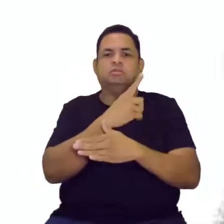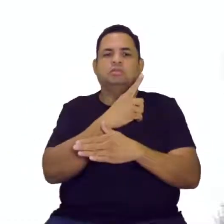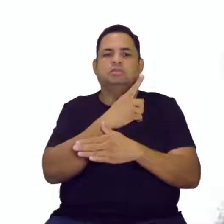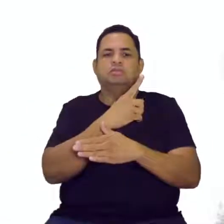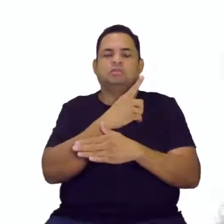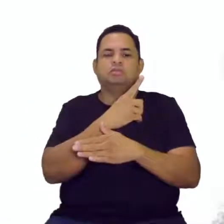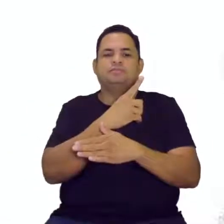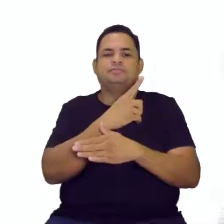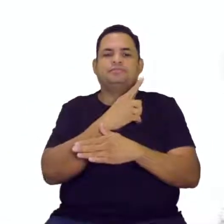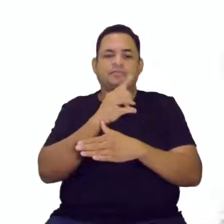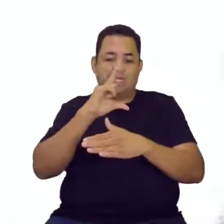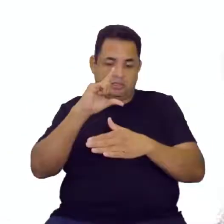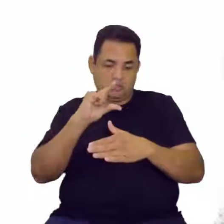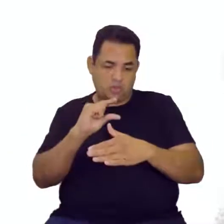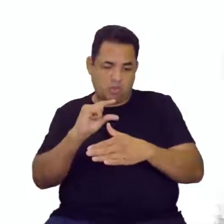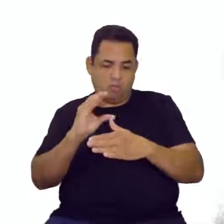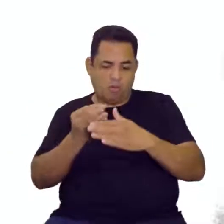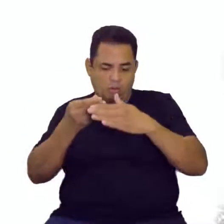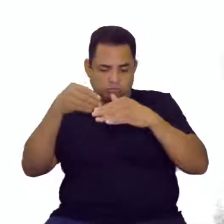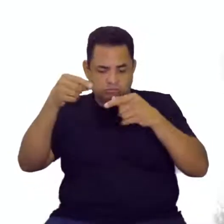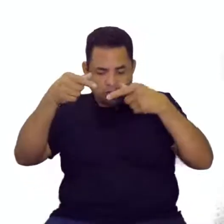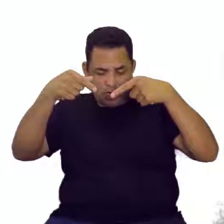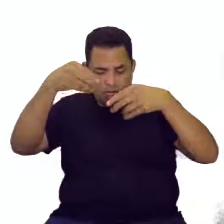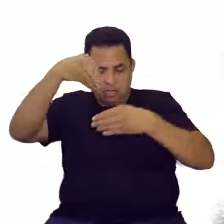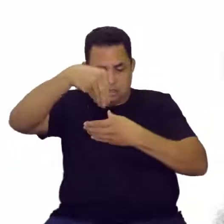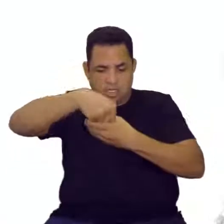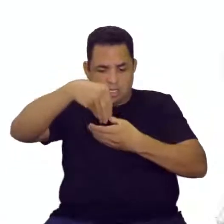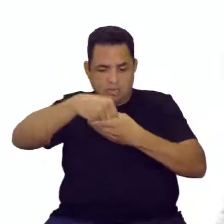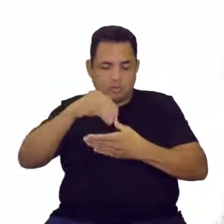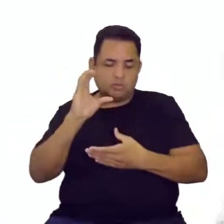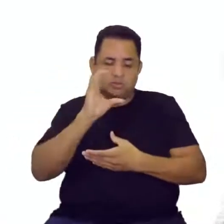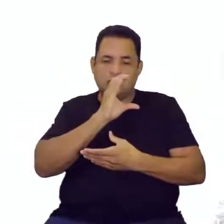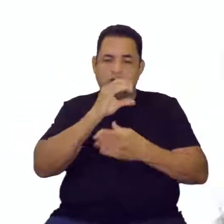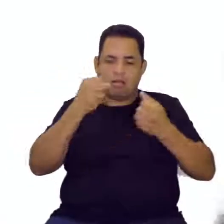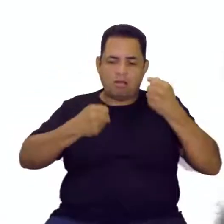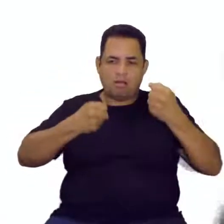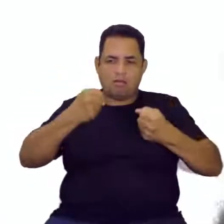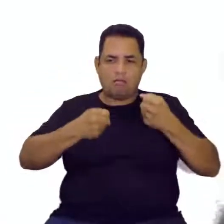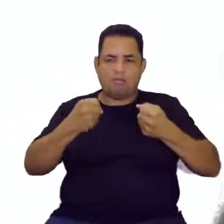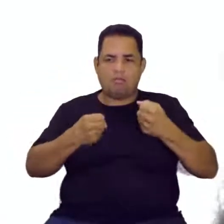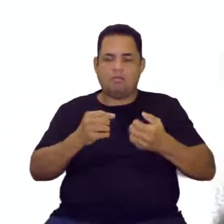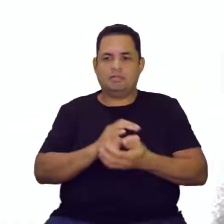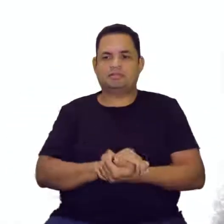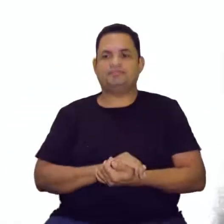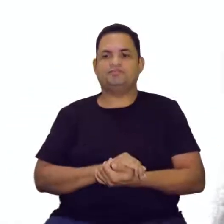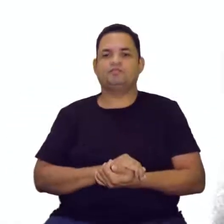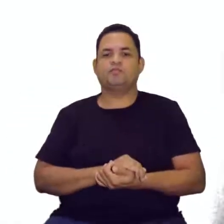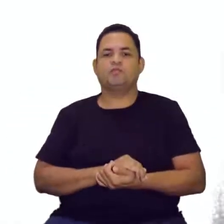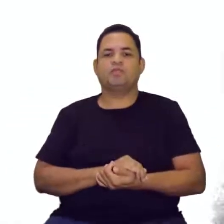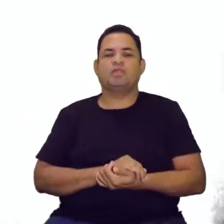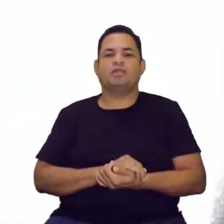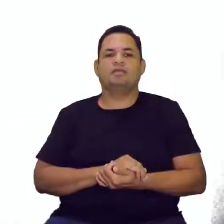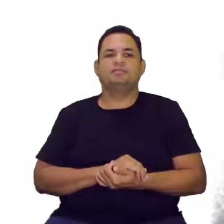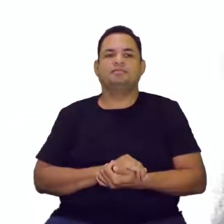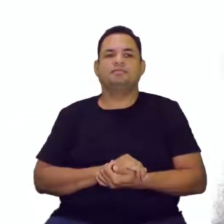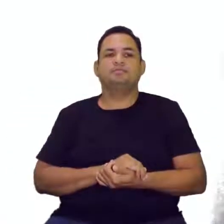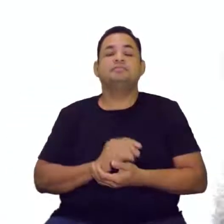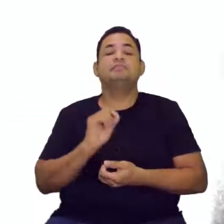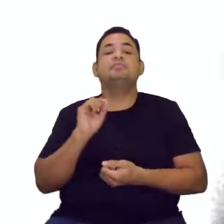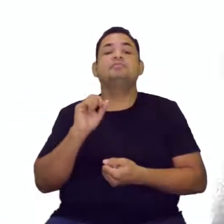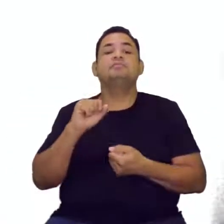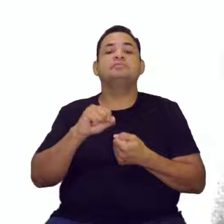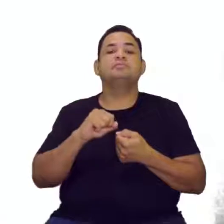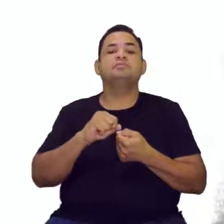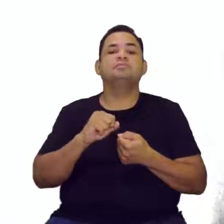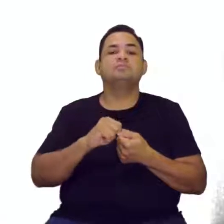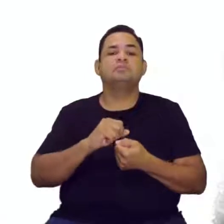retém a outra maior parte do calor que é absorvido. E aí, consequentemente, vai fazer o quê?